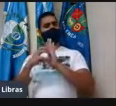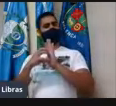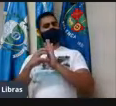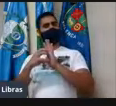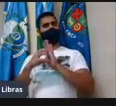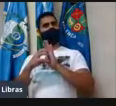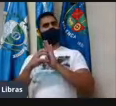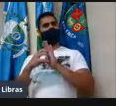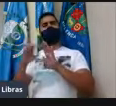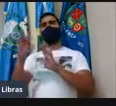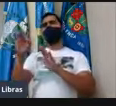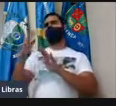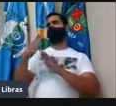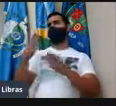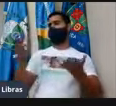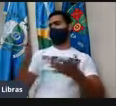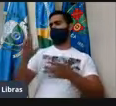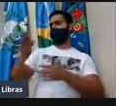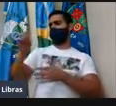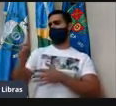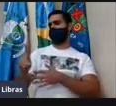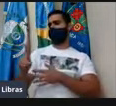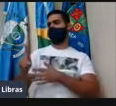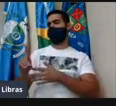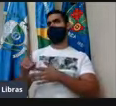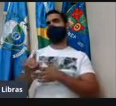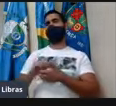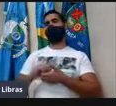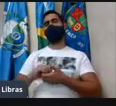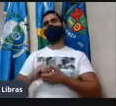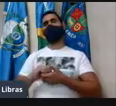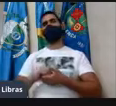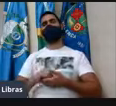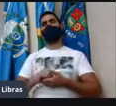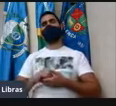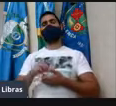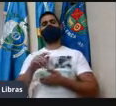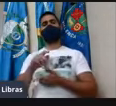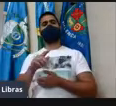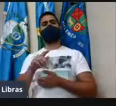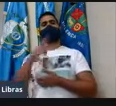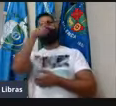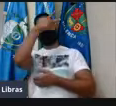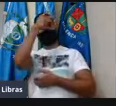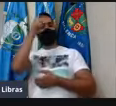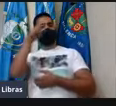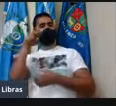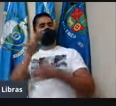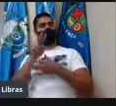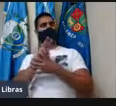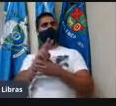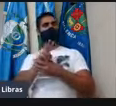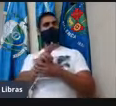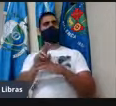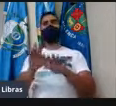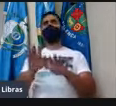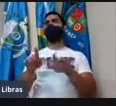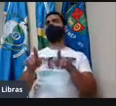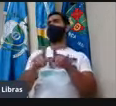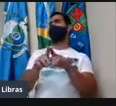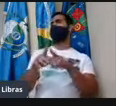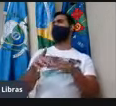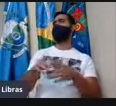na condição de diretor executivo de uma autarquia da Prefeitura Municipal de Valença, mas pelo fato de um